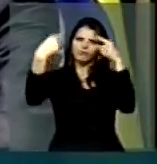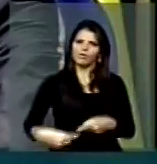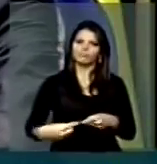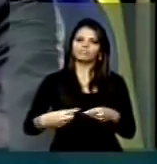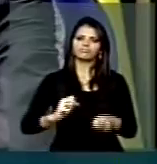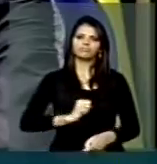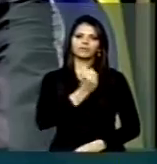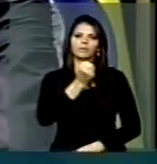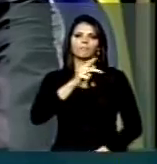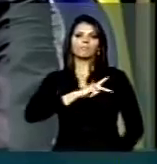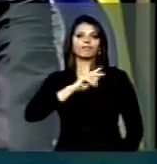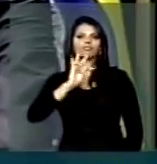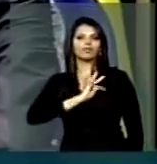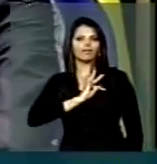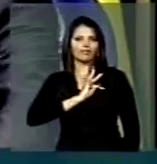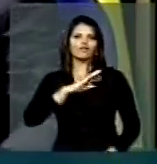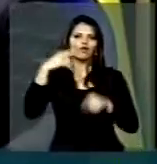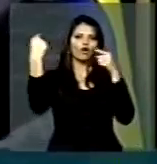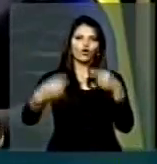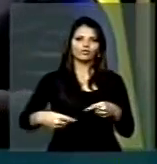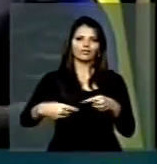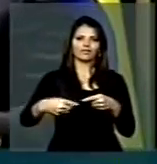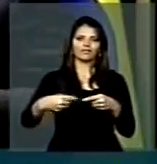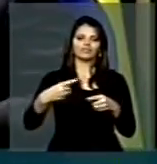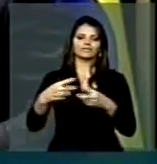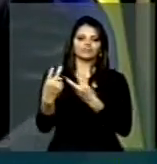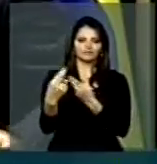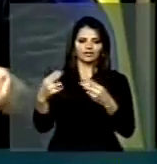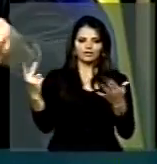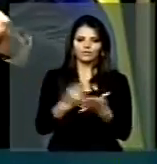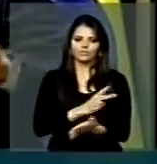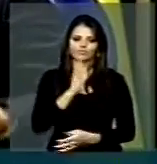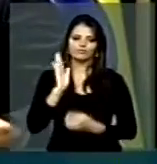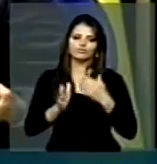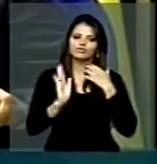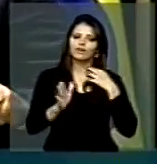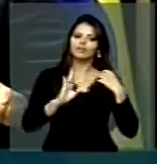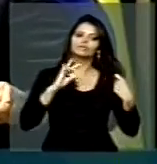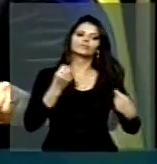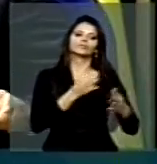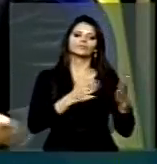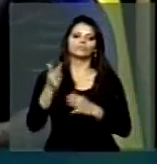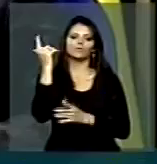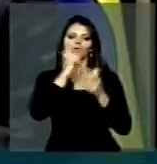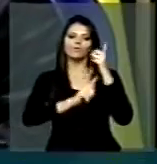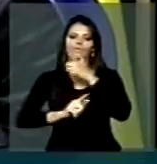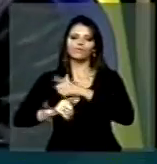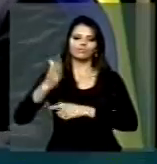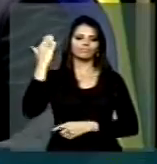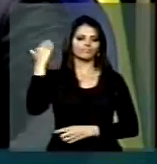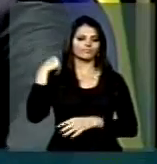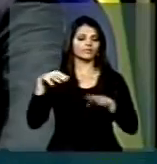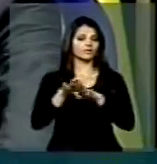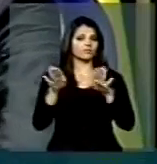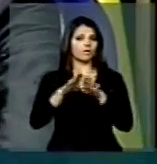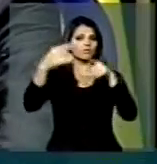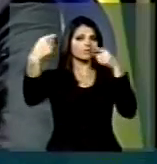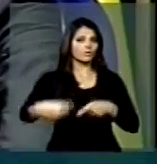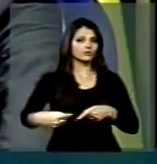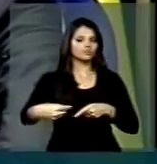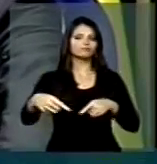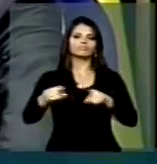oposição do Partido dos Trabalhadores, assim como já ocorrera em todas as conquistas anteriores. Junto com